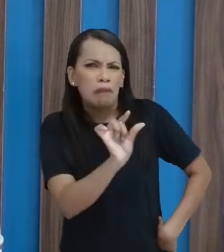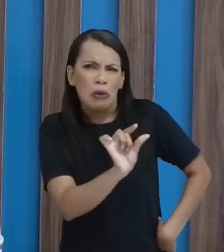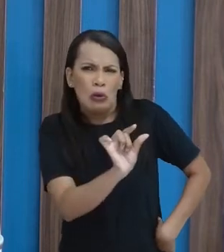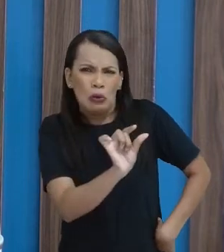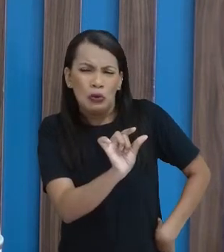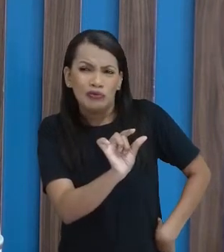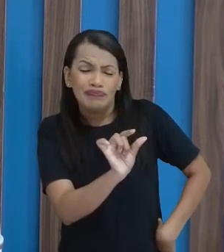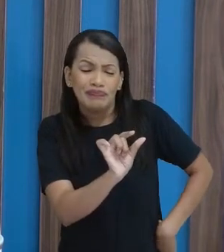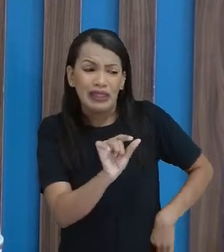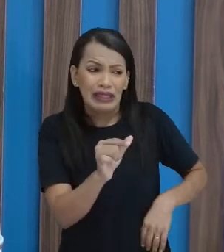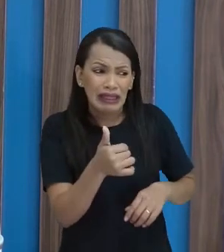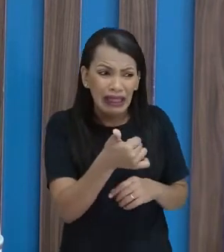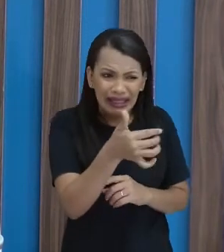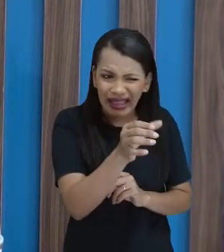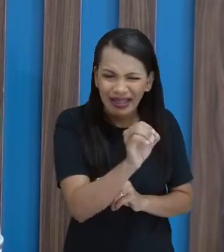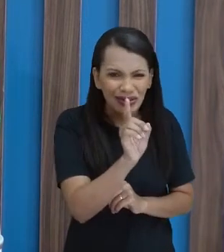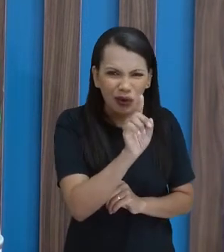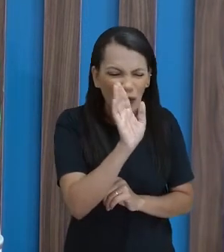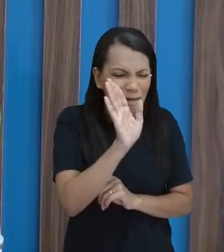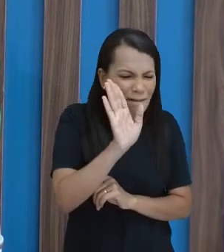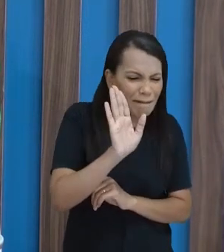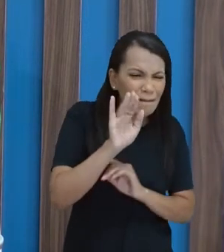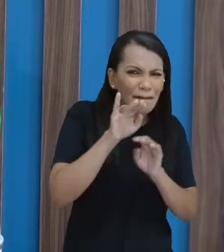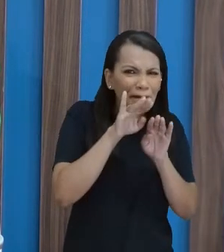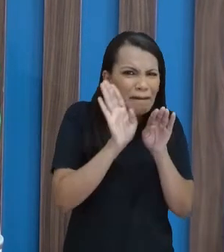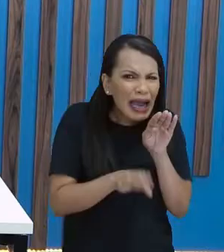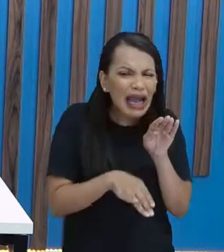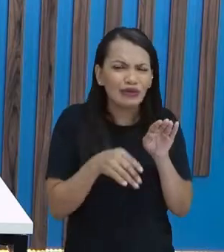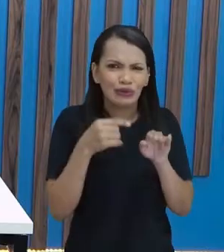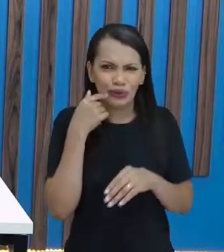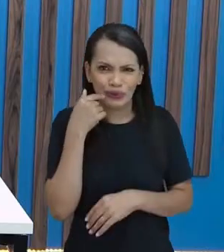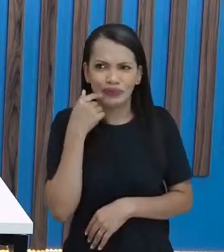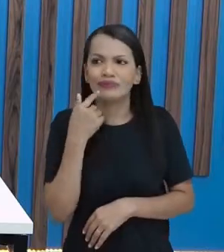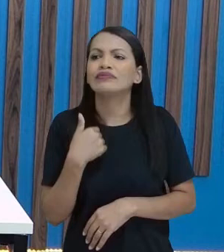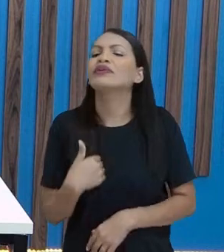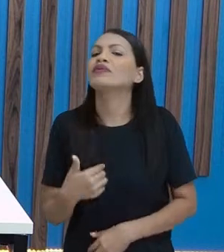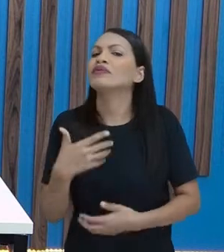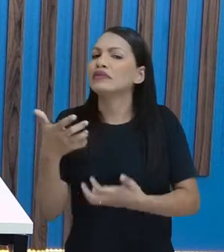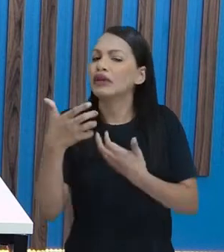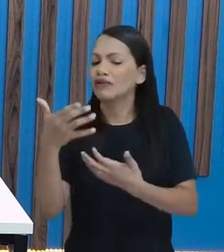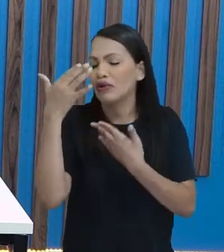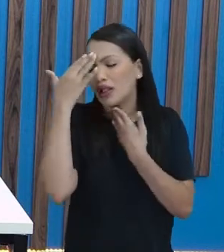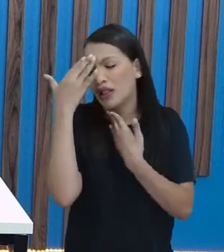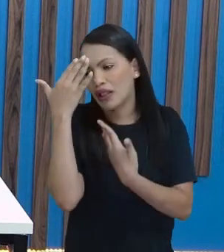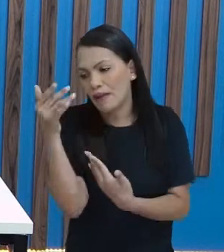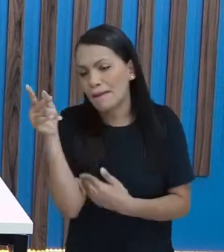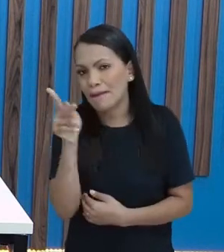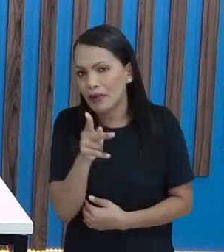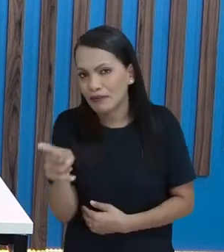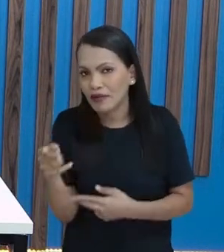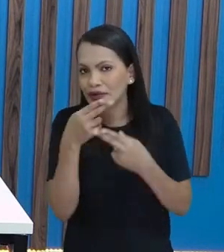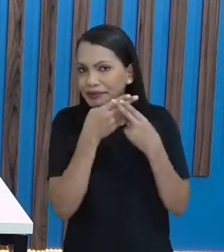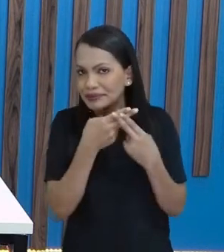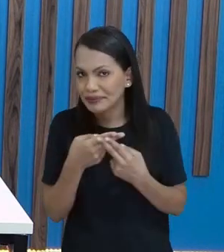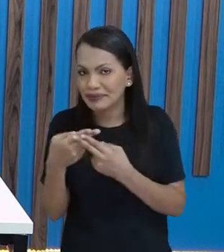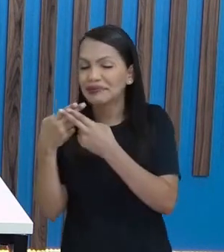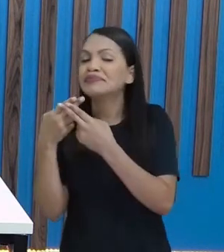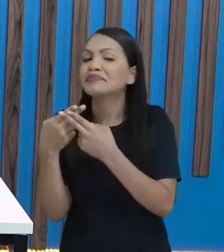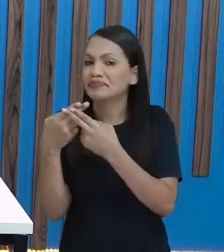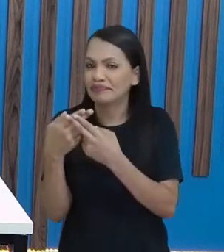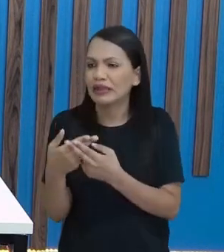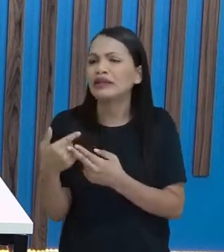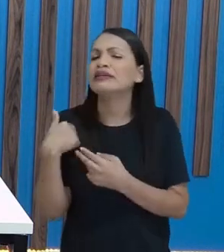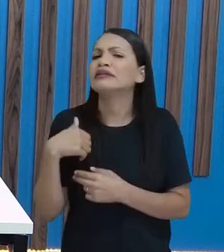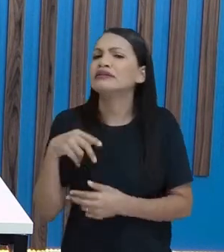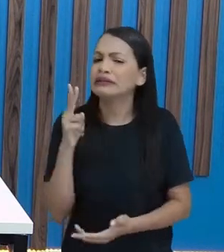pouquinho. Pois é, para a gente poder descobrir, até quero agradecer, viu, professora Iris, pela sua presença aí no chat, que eu esqueci de falar. Né? A gente